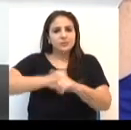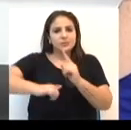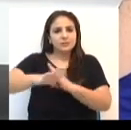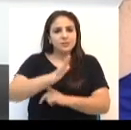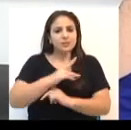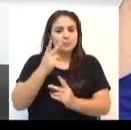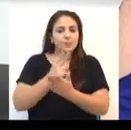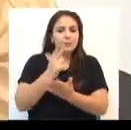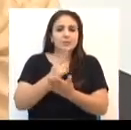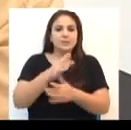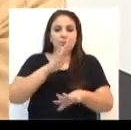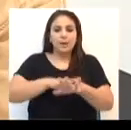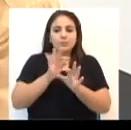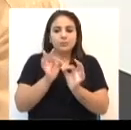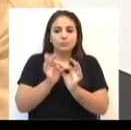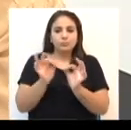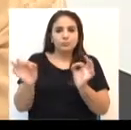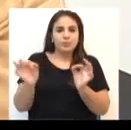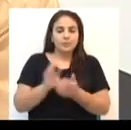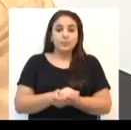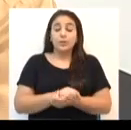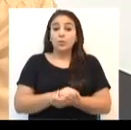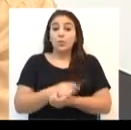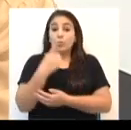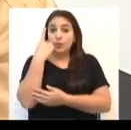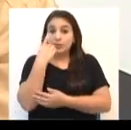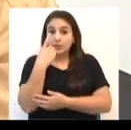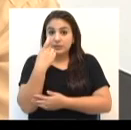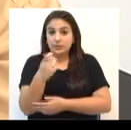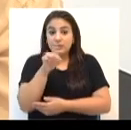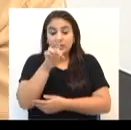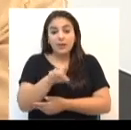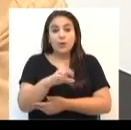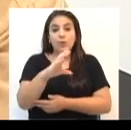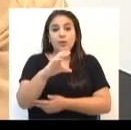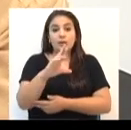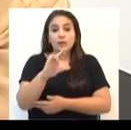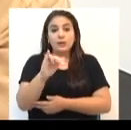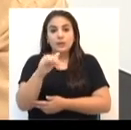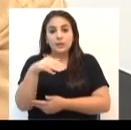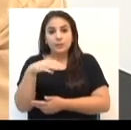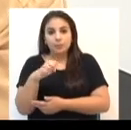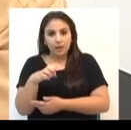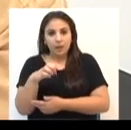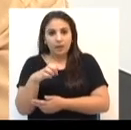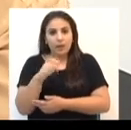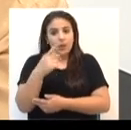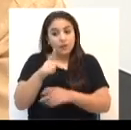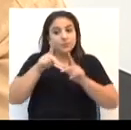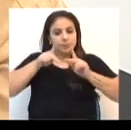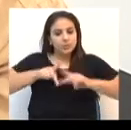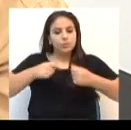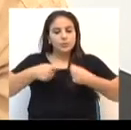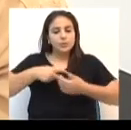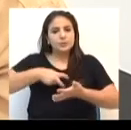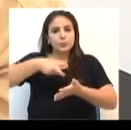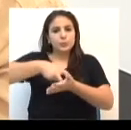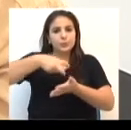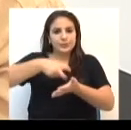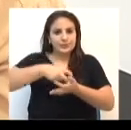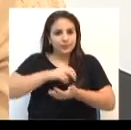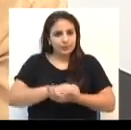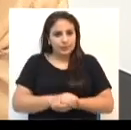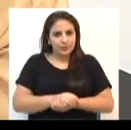permanência mais longa. O que interessa é o crime que foi cometido. E essa pessoa, sim, ela tem que ser punida pelo crime que ela